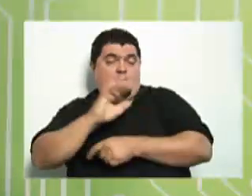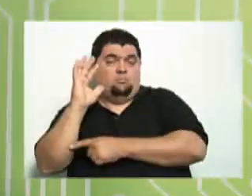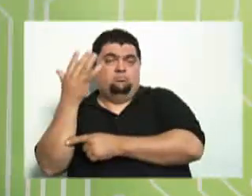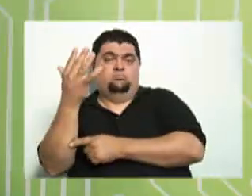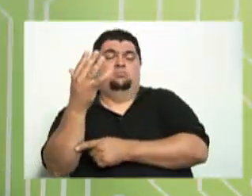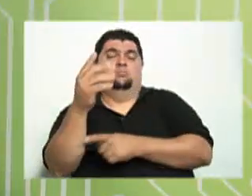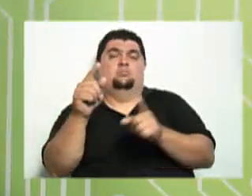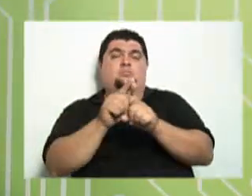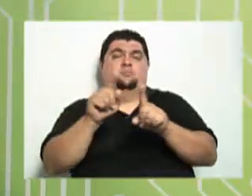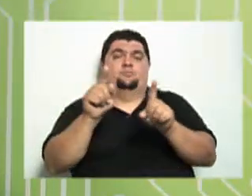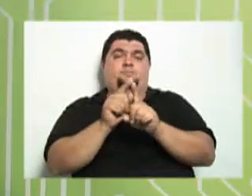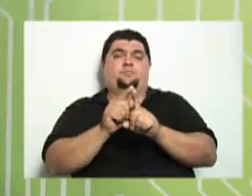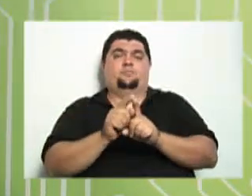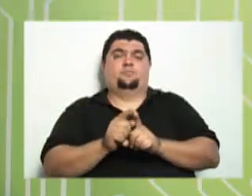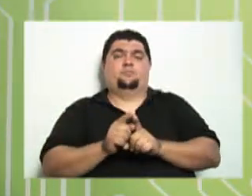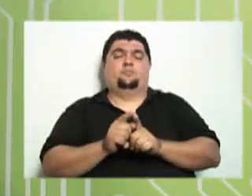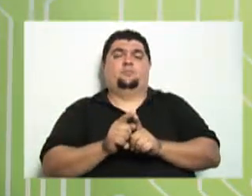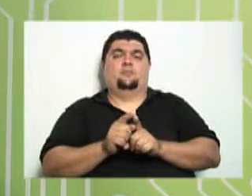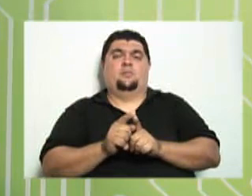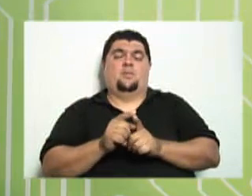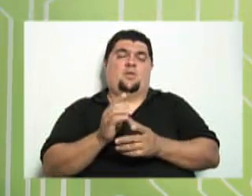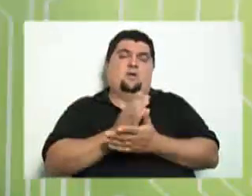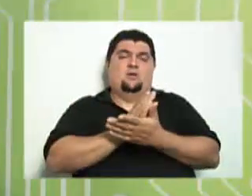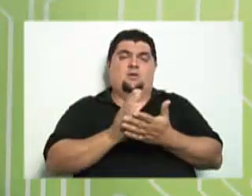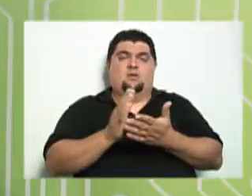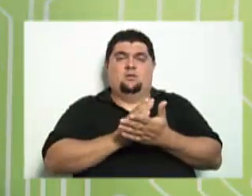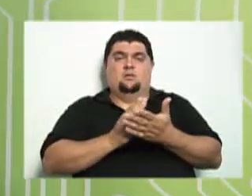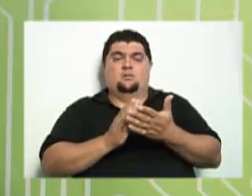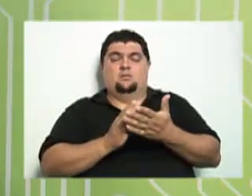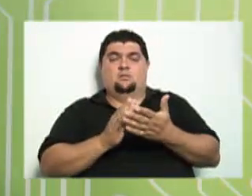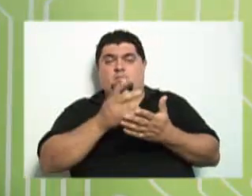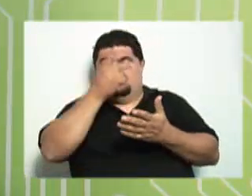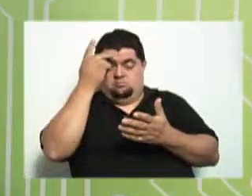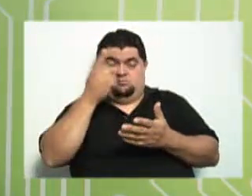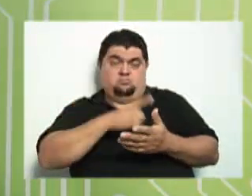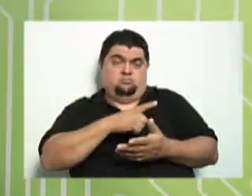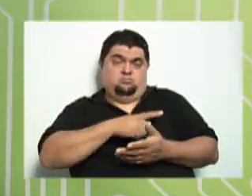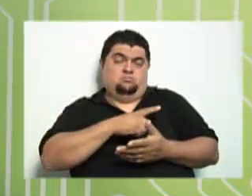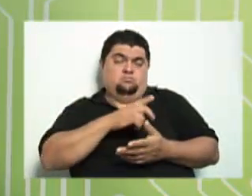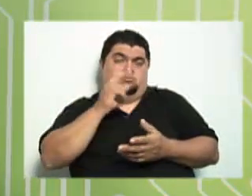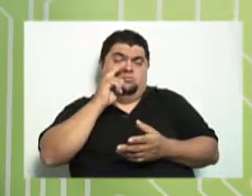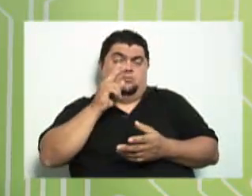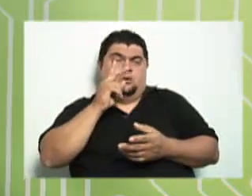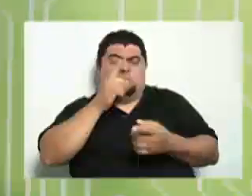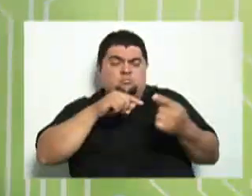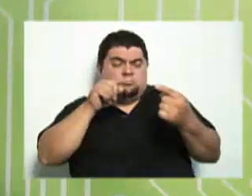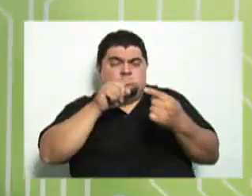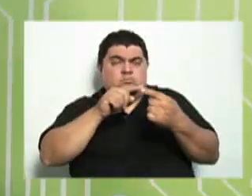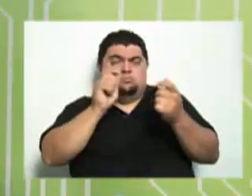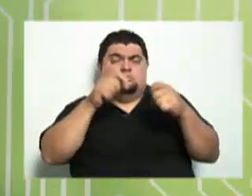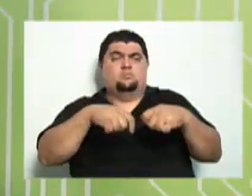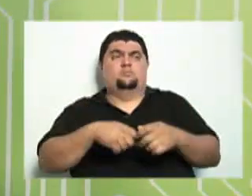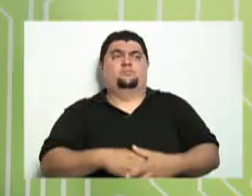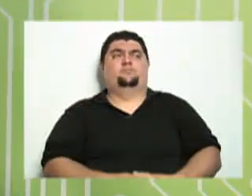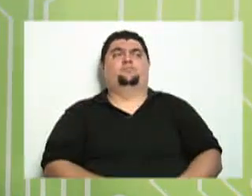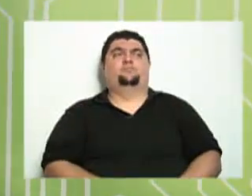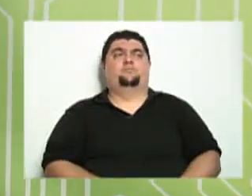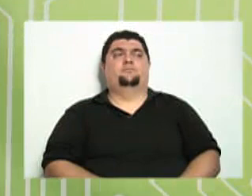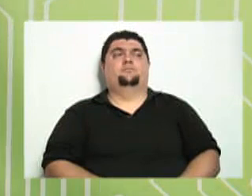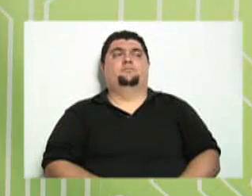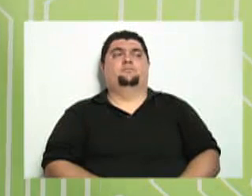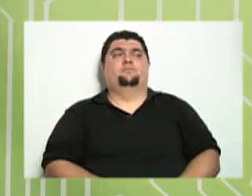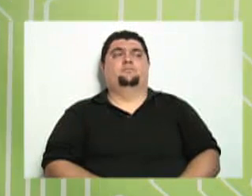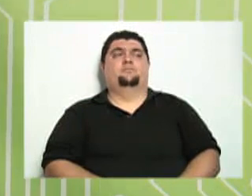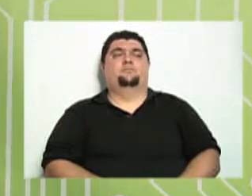e tomar sempre as decisões que são ambientalmente corretas para buscar, assim, o desenvolvimento.